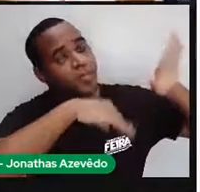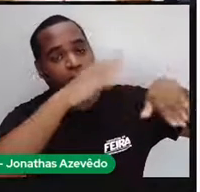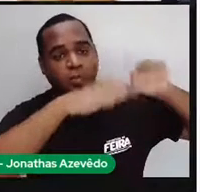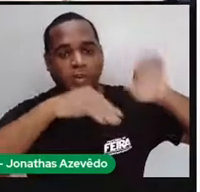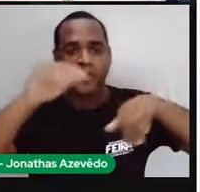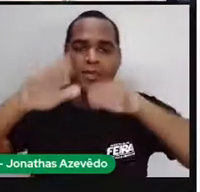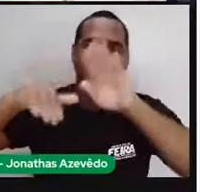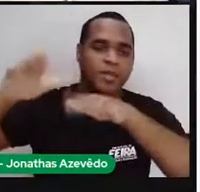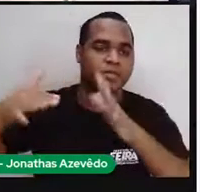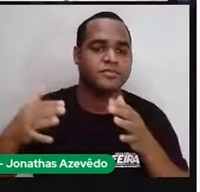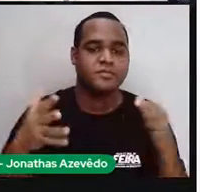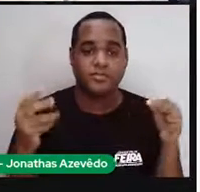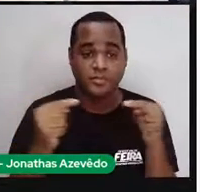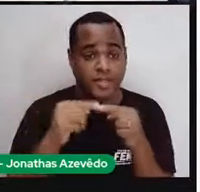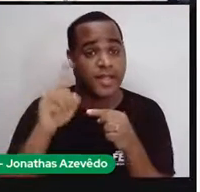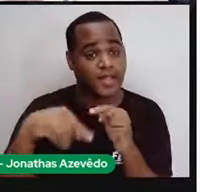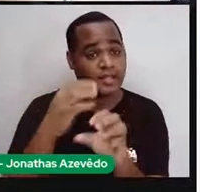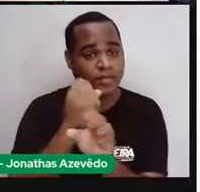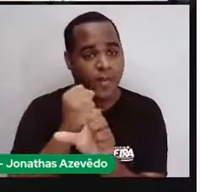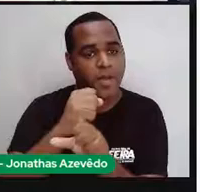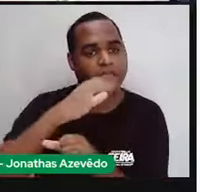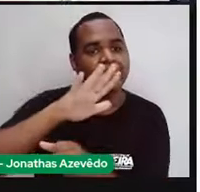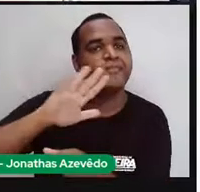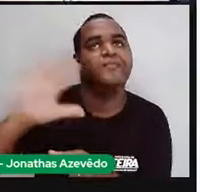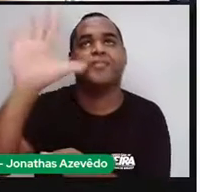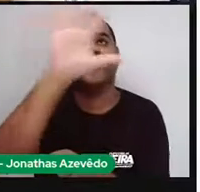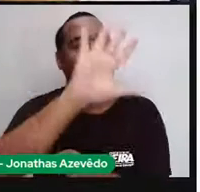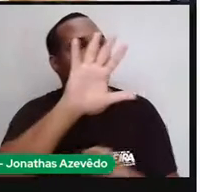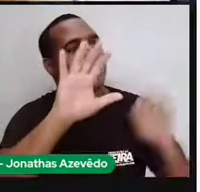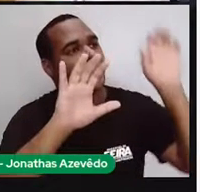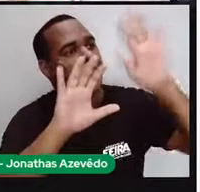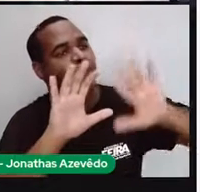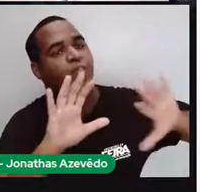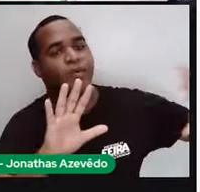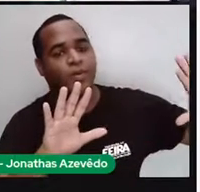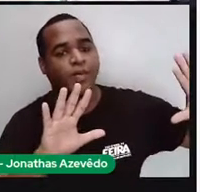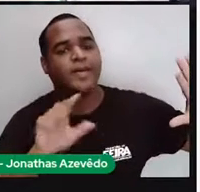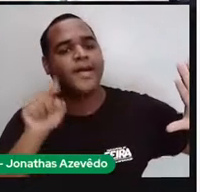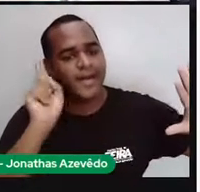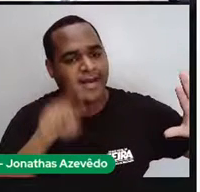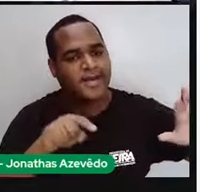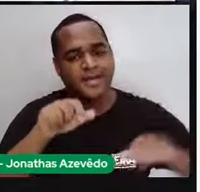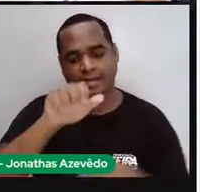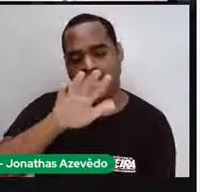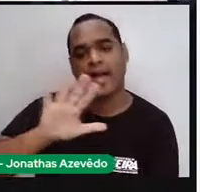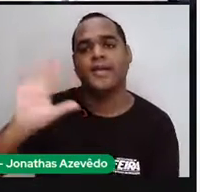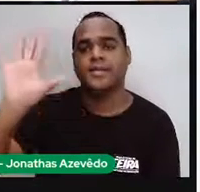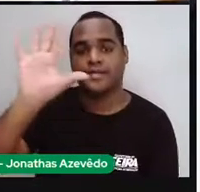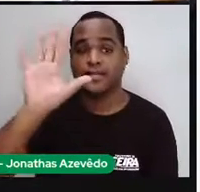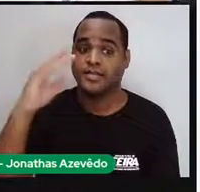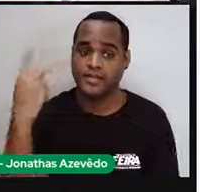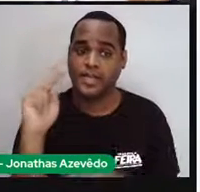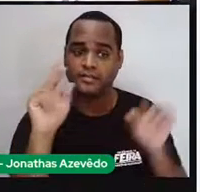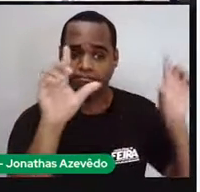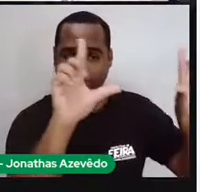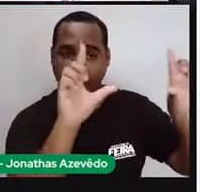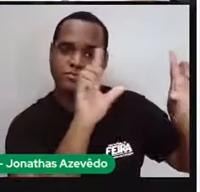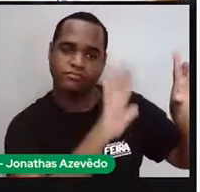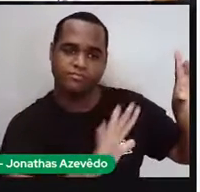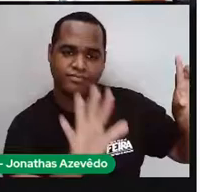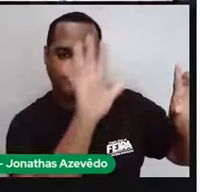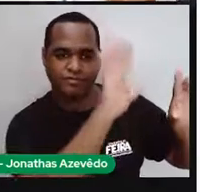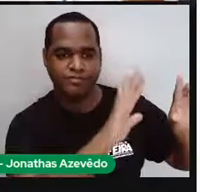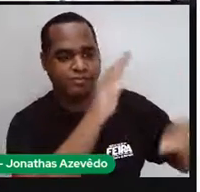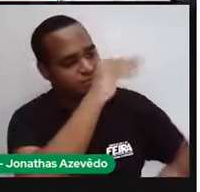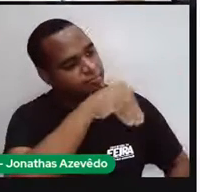medir a superfície daquela parede o que é isso é área né então a área é uma coisa